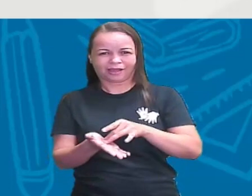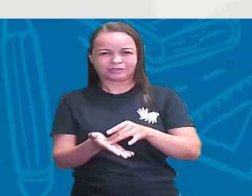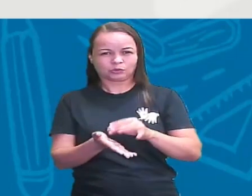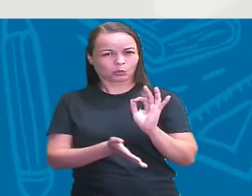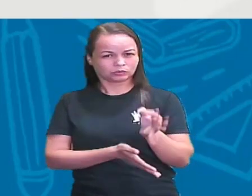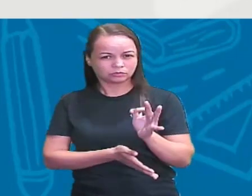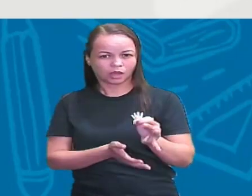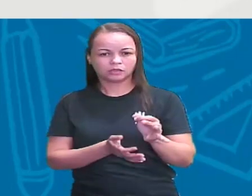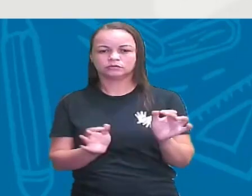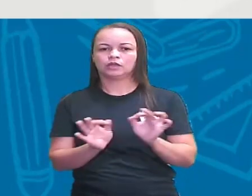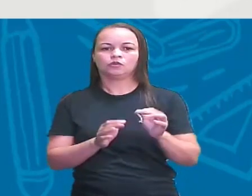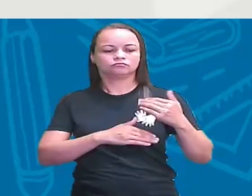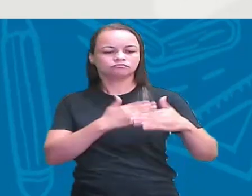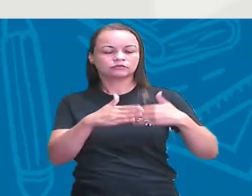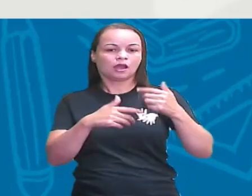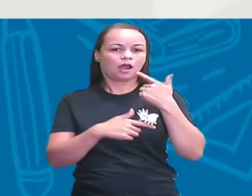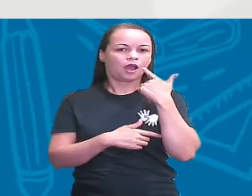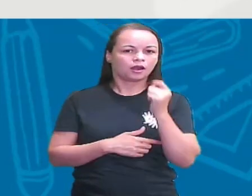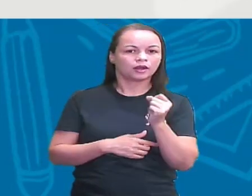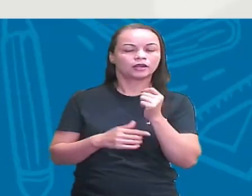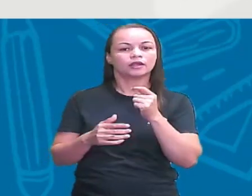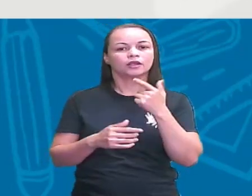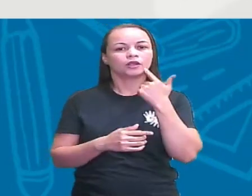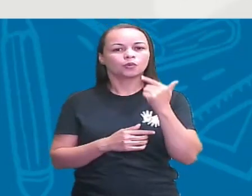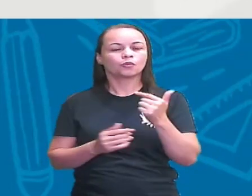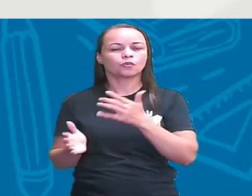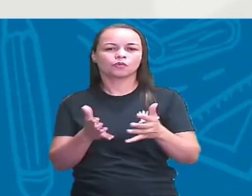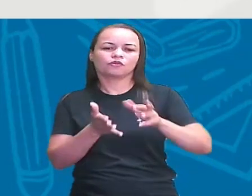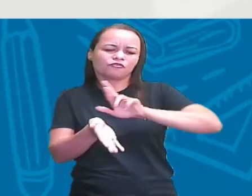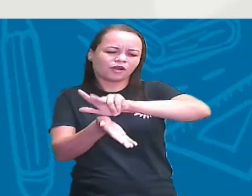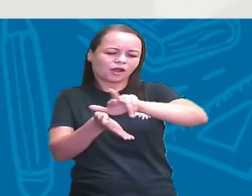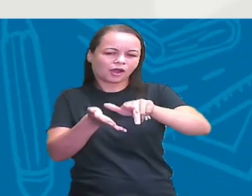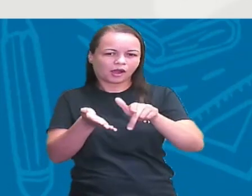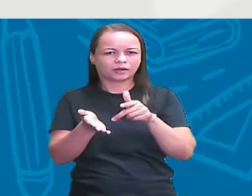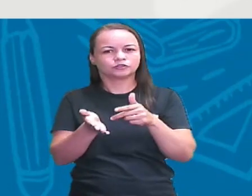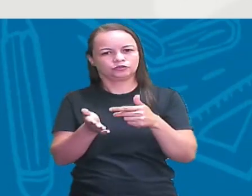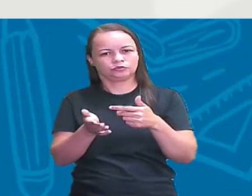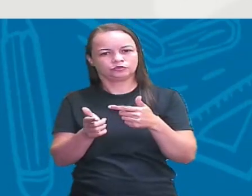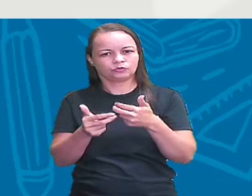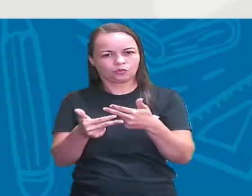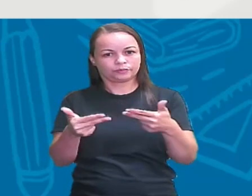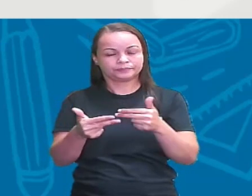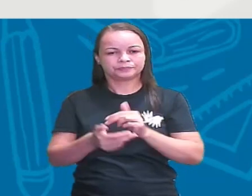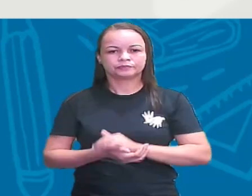língua e sua expressão variam de acordo com uma série de fatores, né?